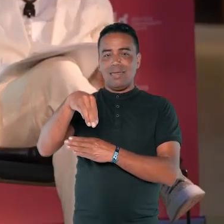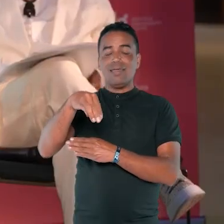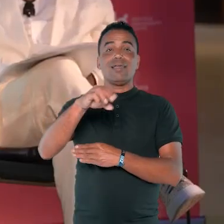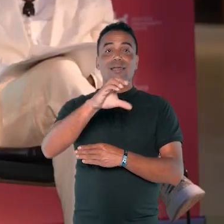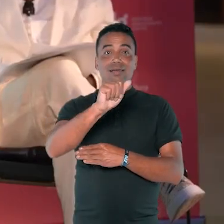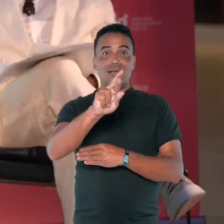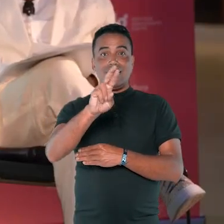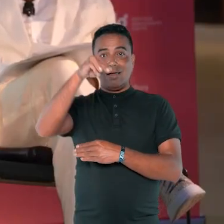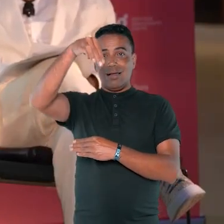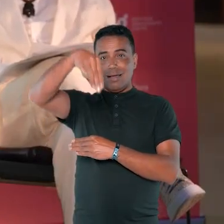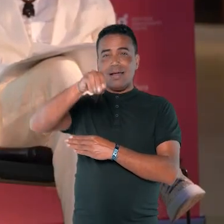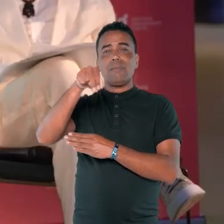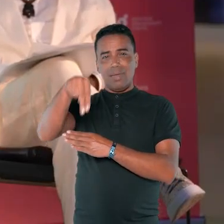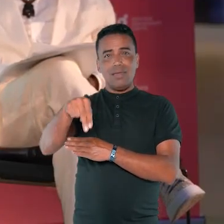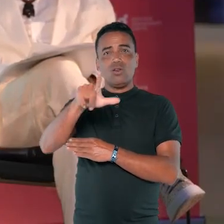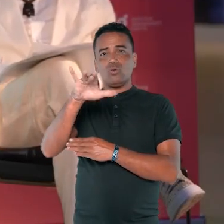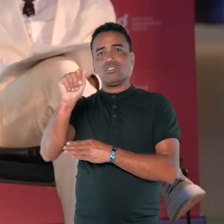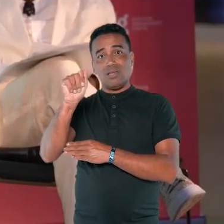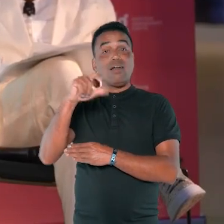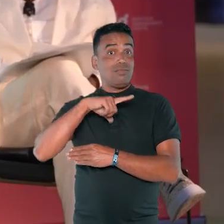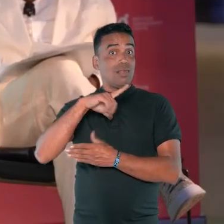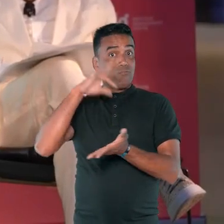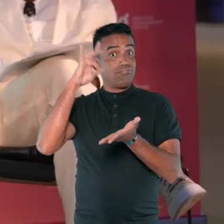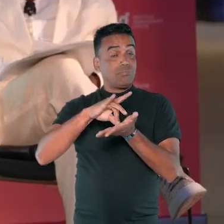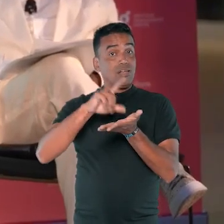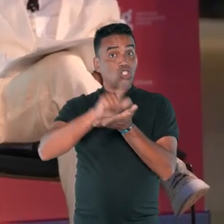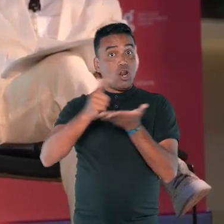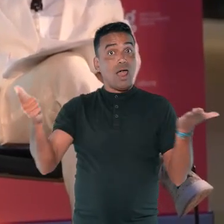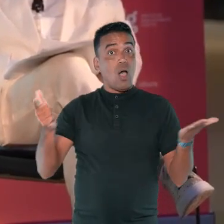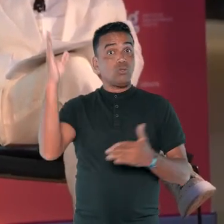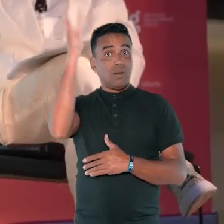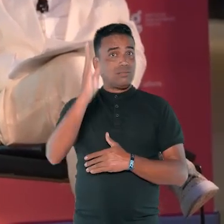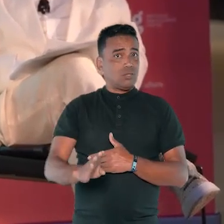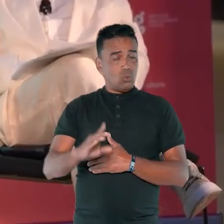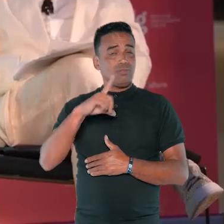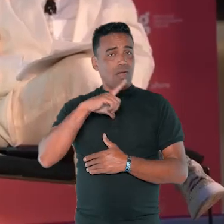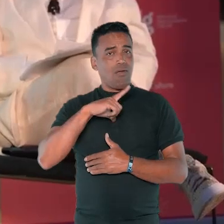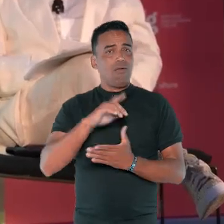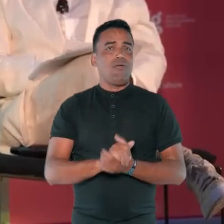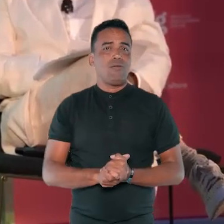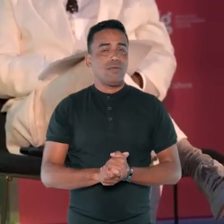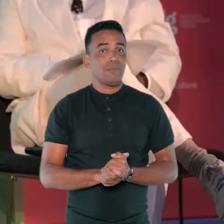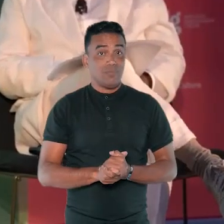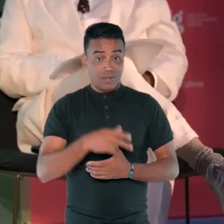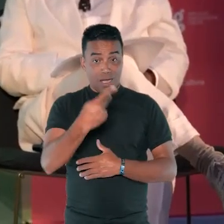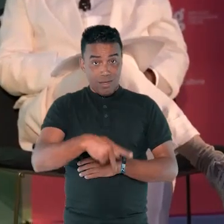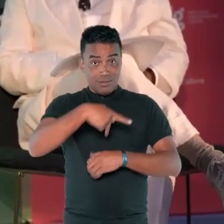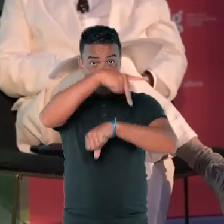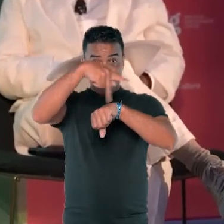o original até hoje na primeira página do Jornal do Brasil. Então, além do que país é esse, que é a